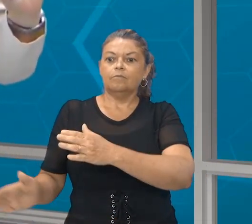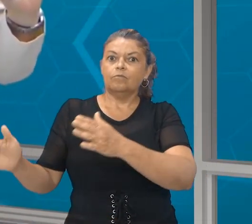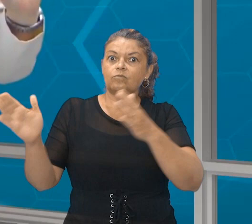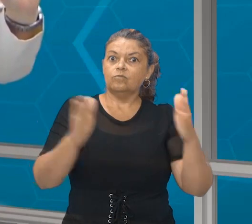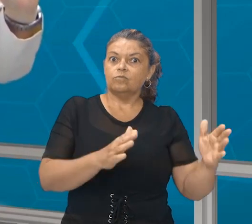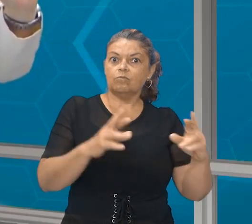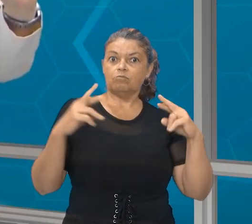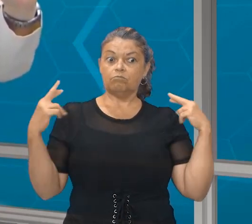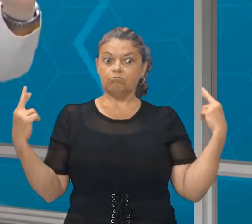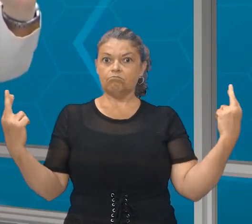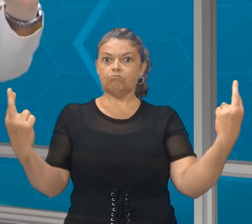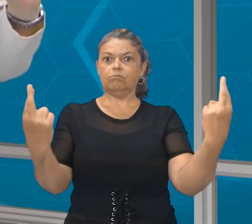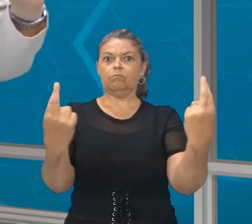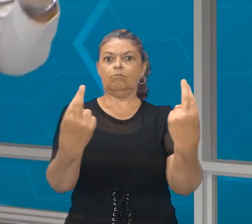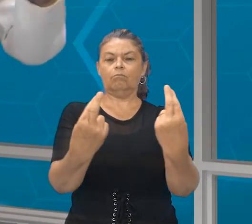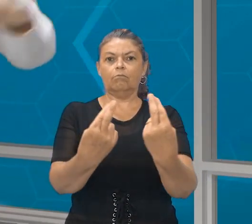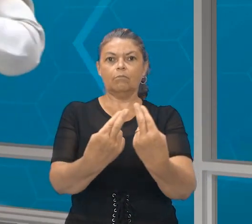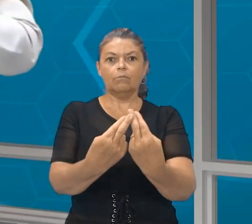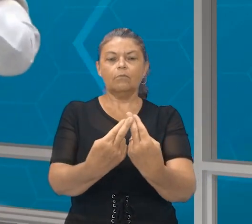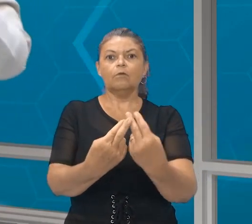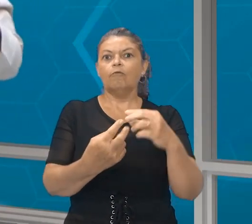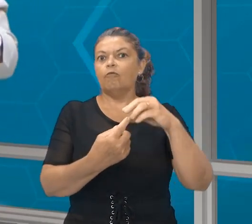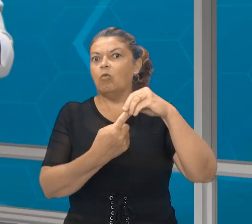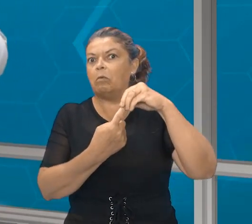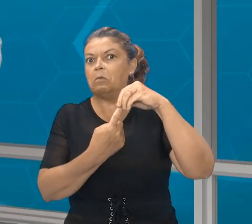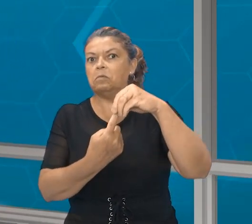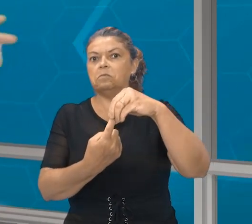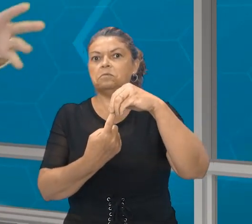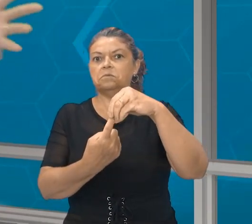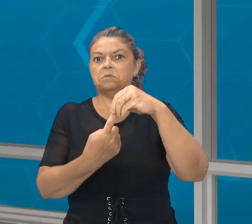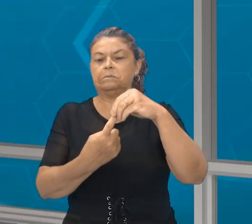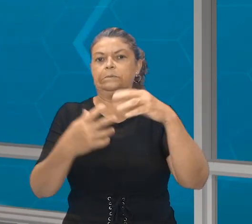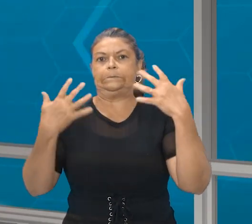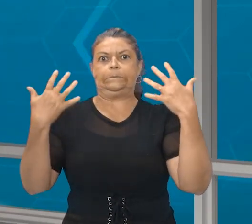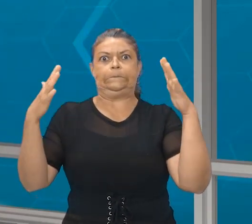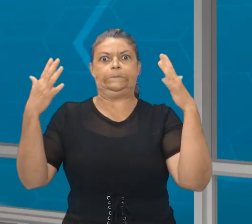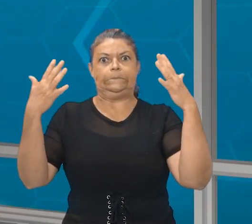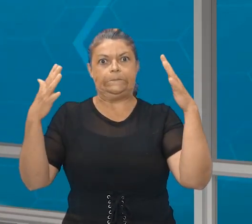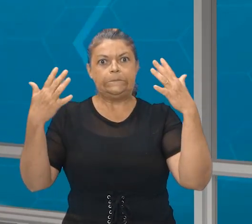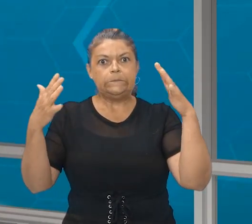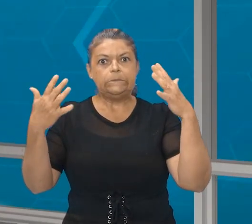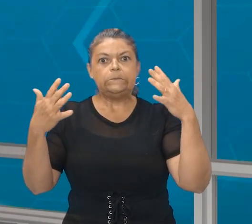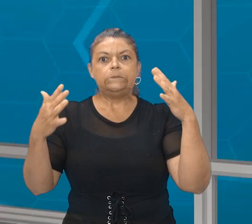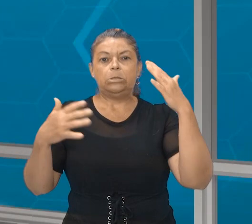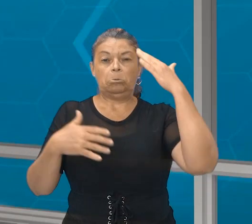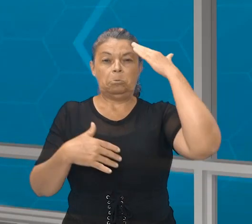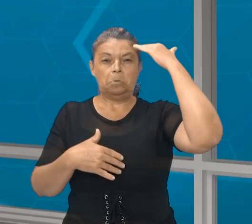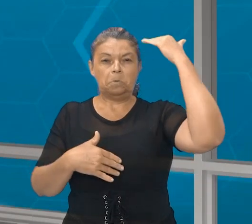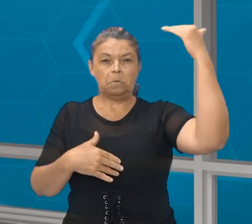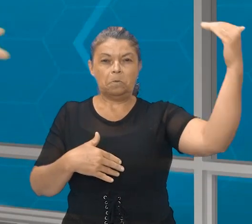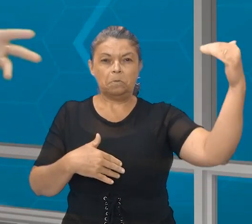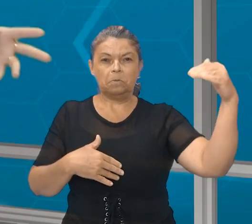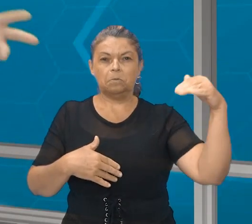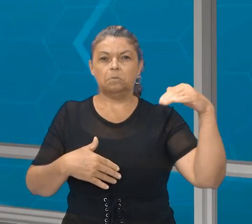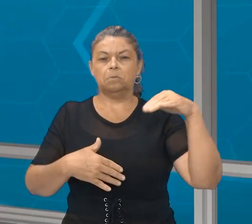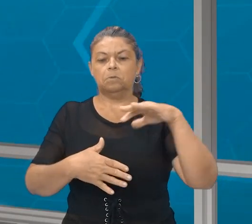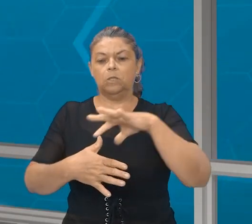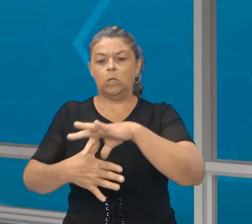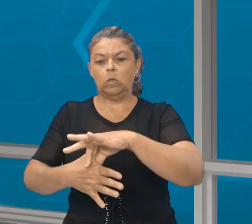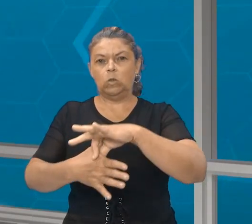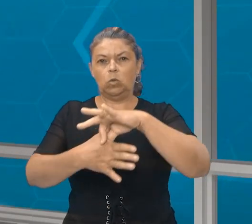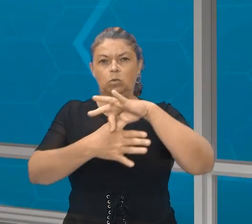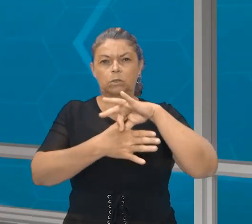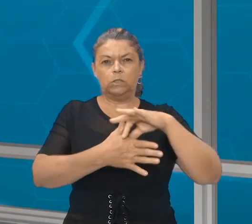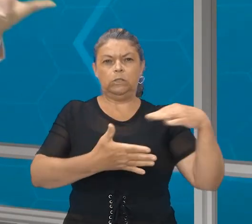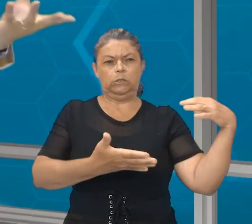antigo. Não é verdade? Os grandes conquistadores, o que criaram ali a ideia de república, o